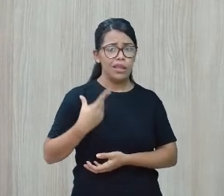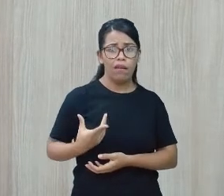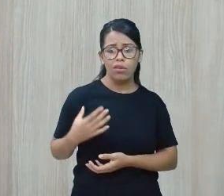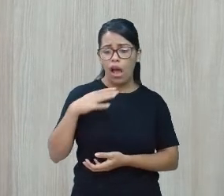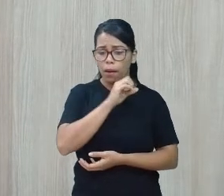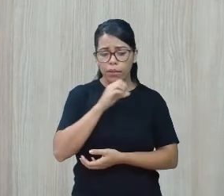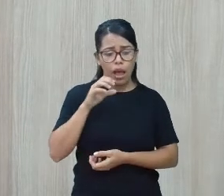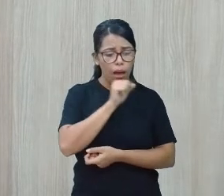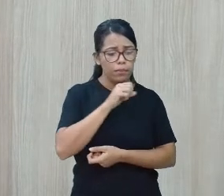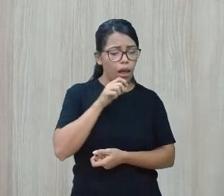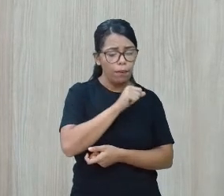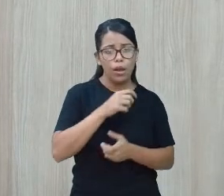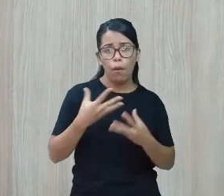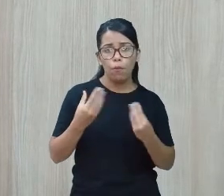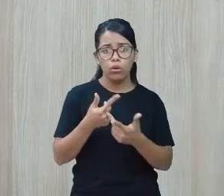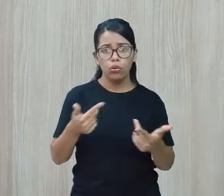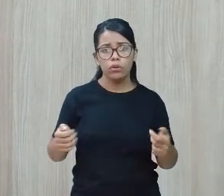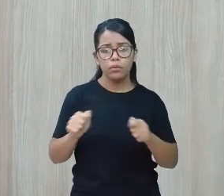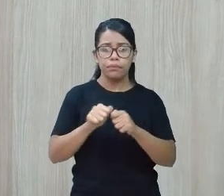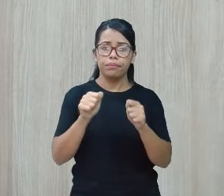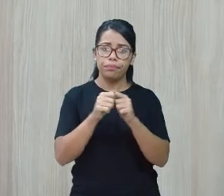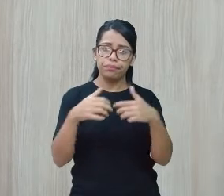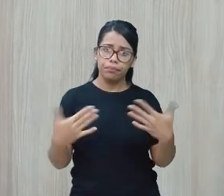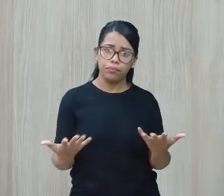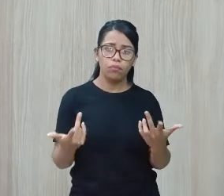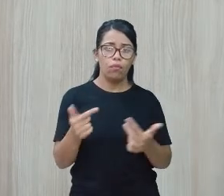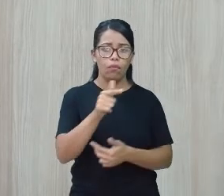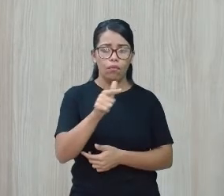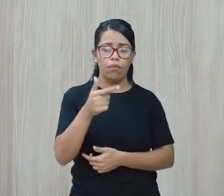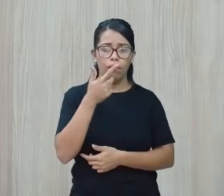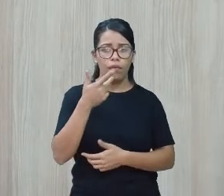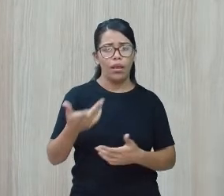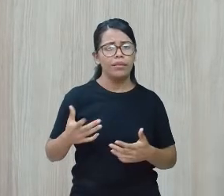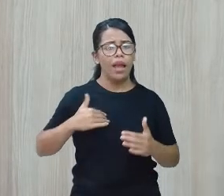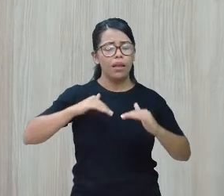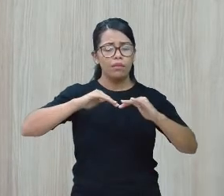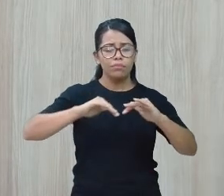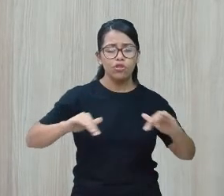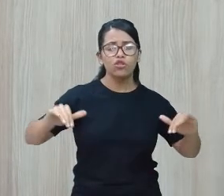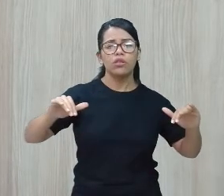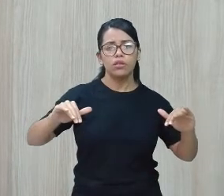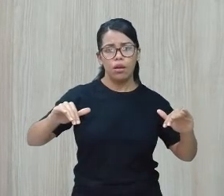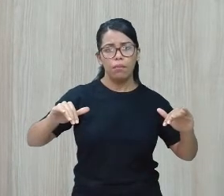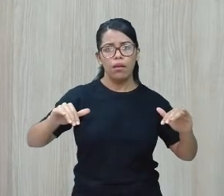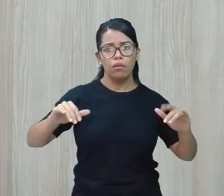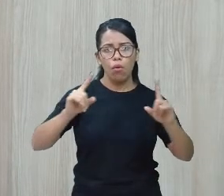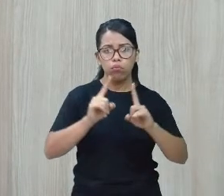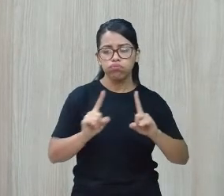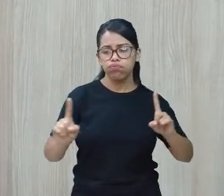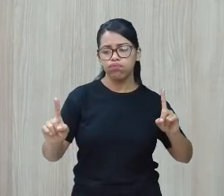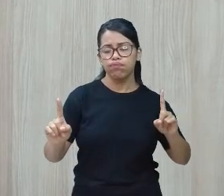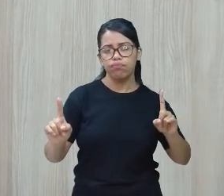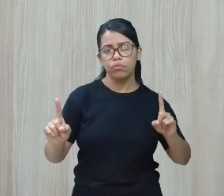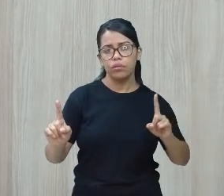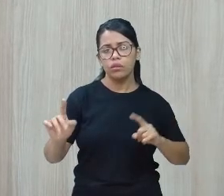né? E aí, como você colocou tão bem, ocorre esse afastamento, a gente não percebe, né, no dia a dia, mas a gente vê